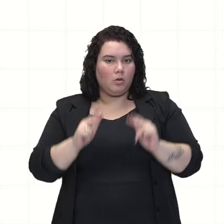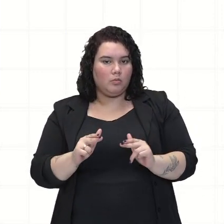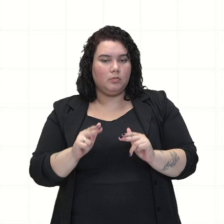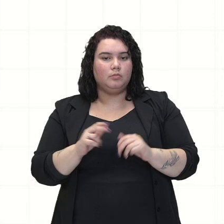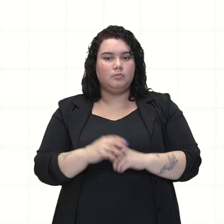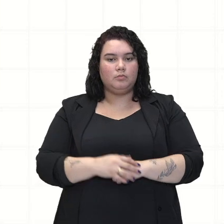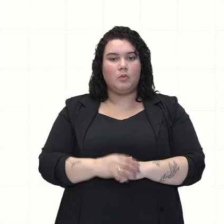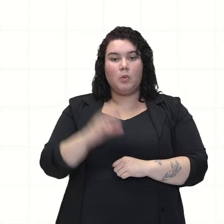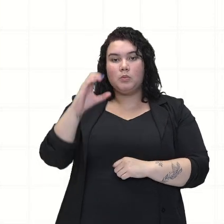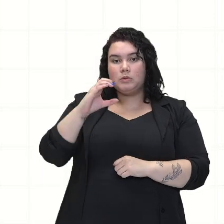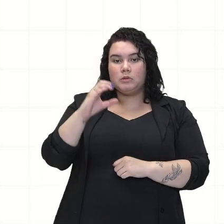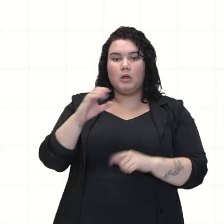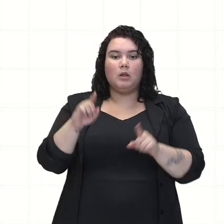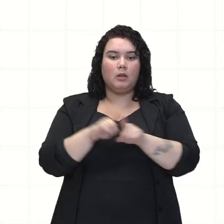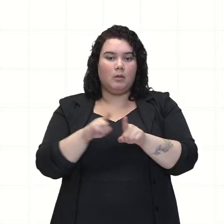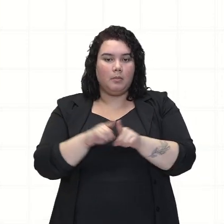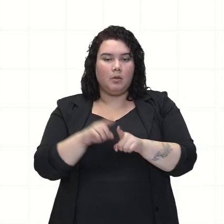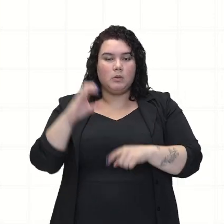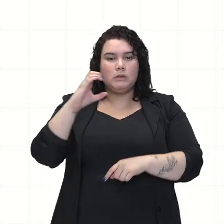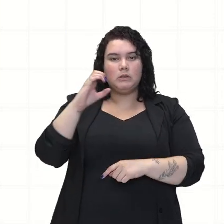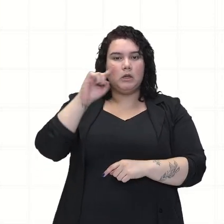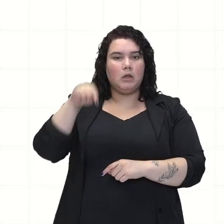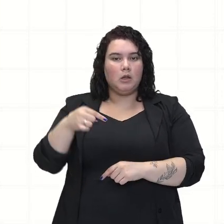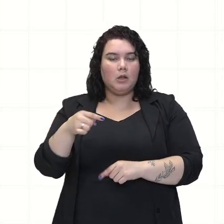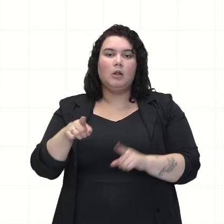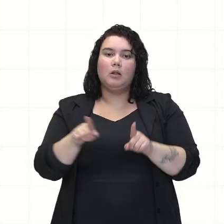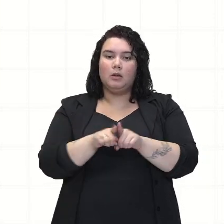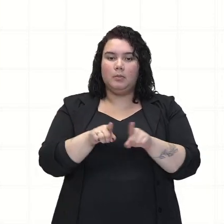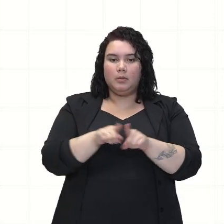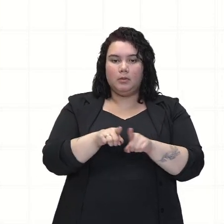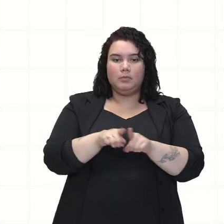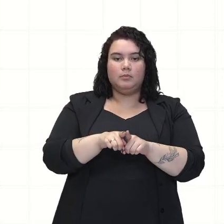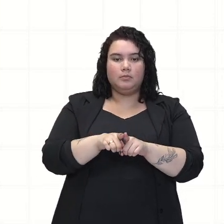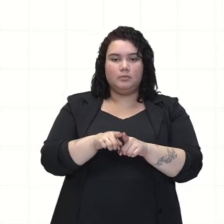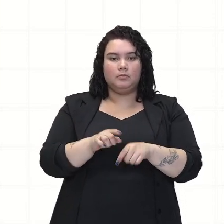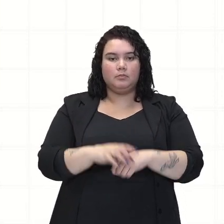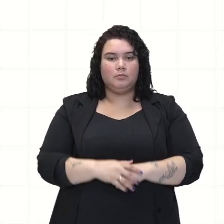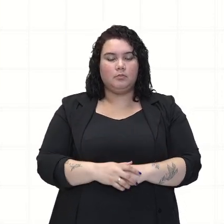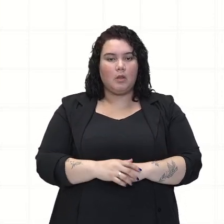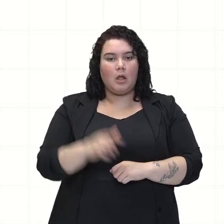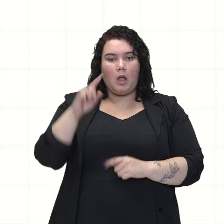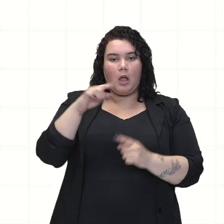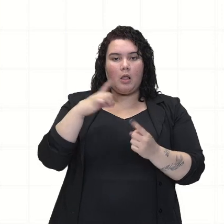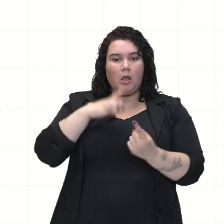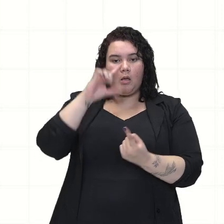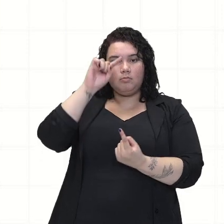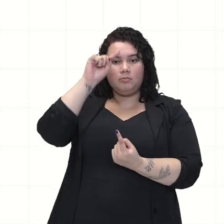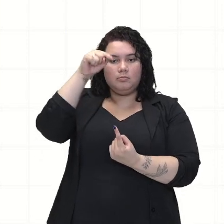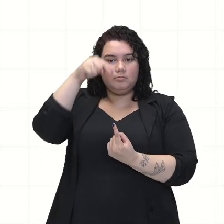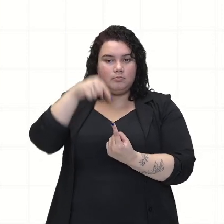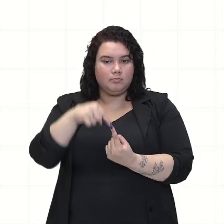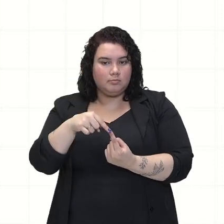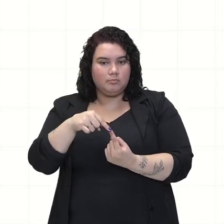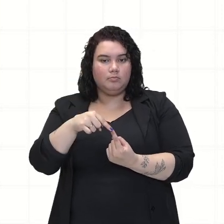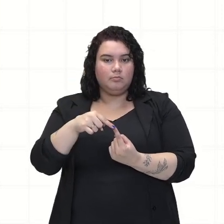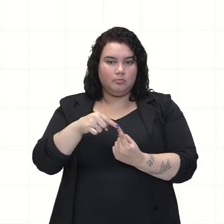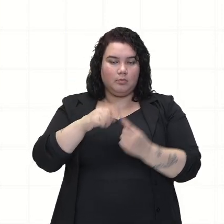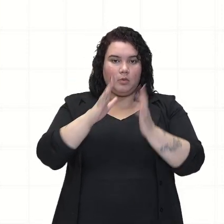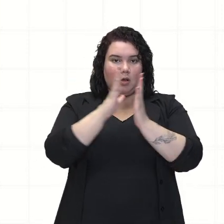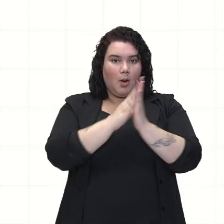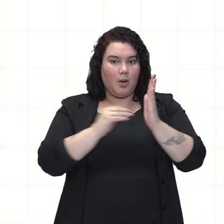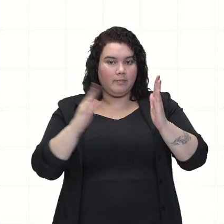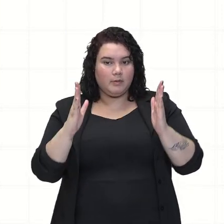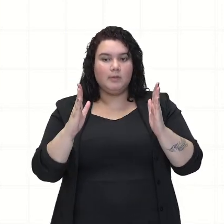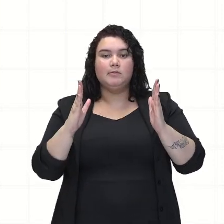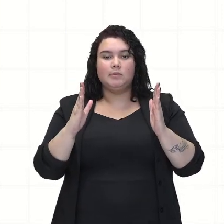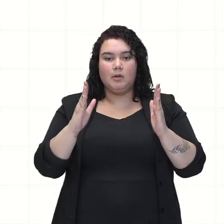C também, né? C', que é o ponto correspondente aqui, ó, na reflexão, né?